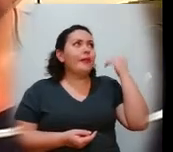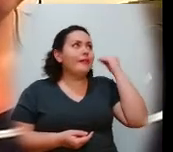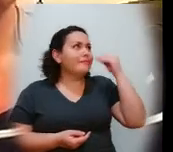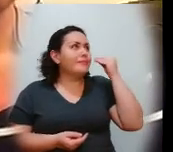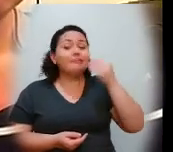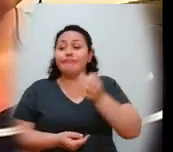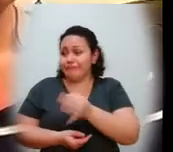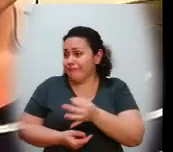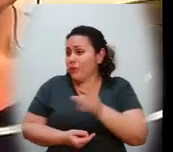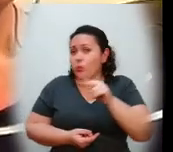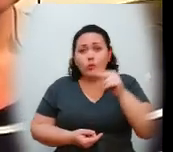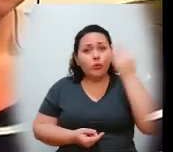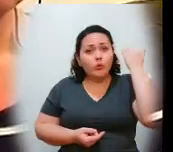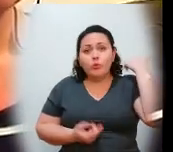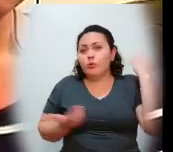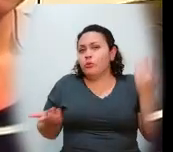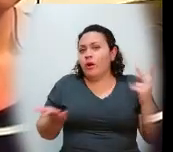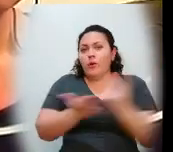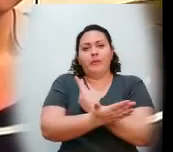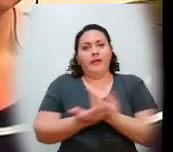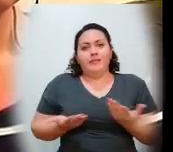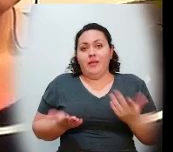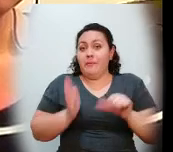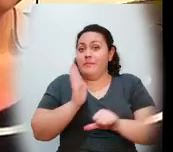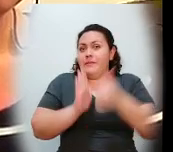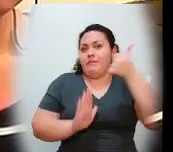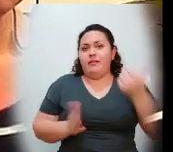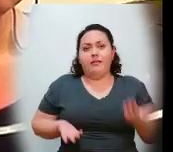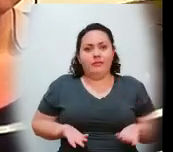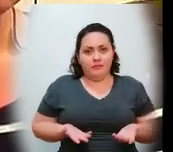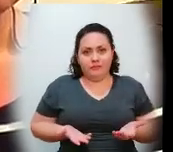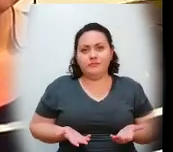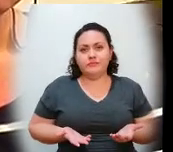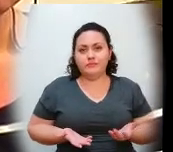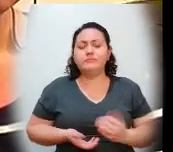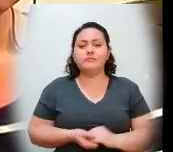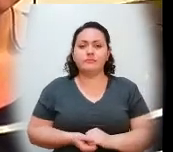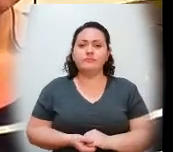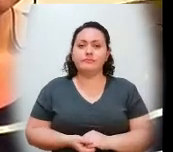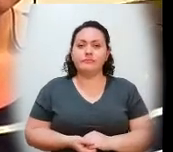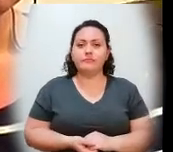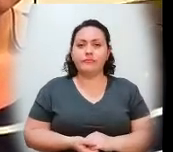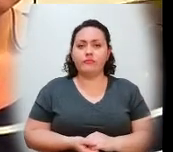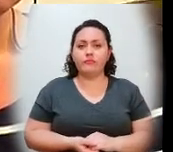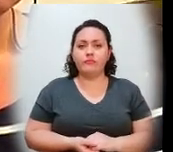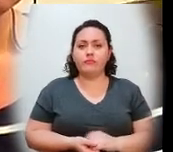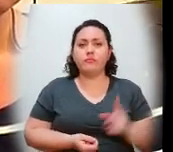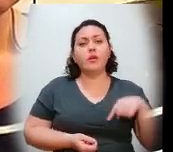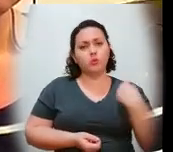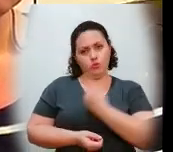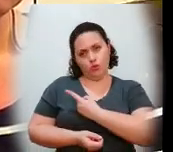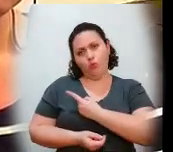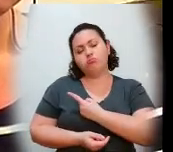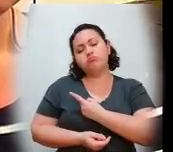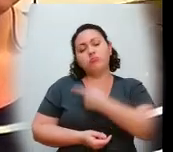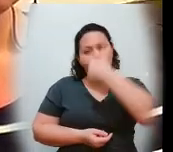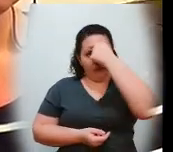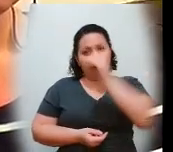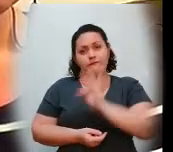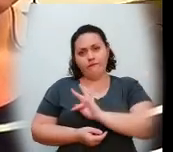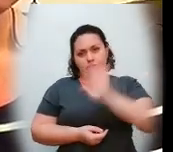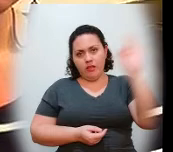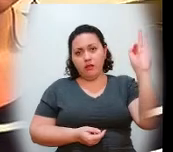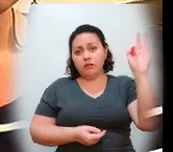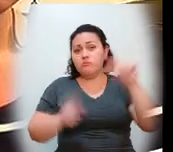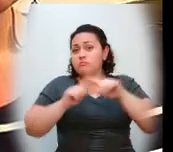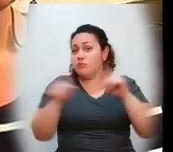tinha passado por uma situação dessas, né? Embora nós sejamos federal, também a